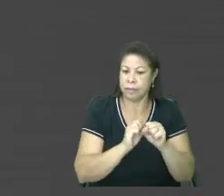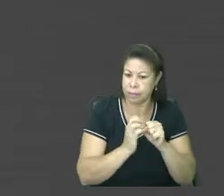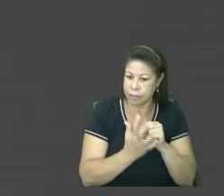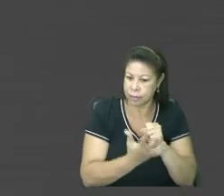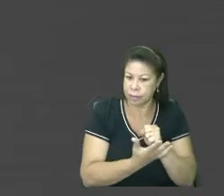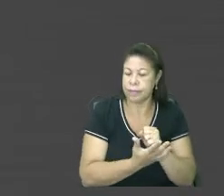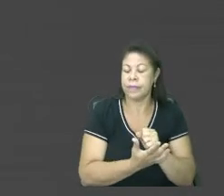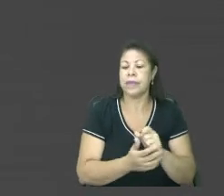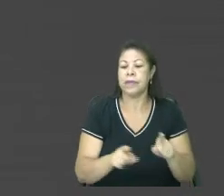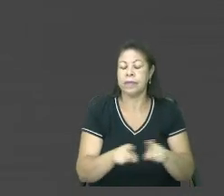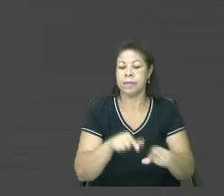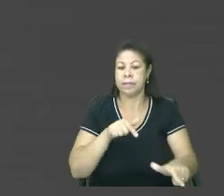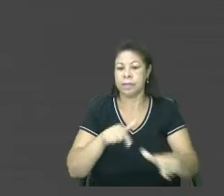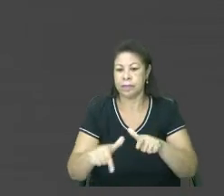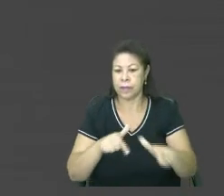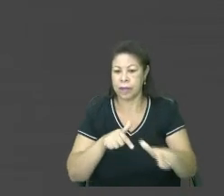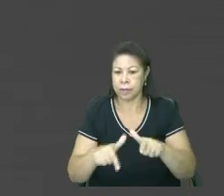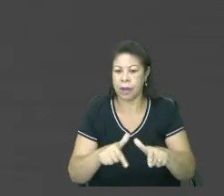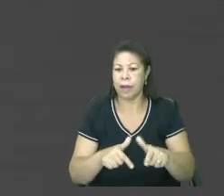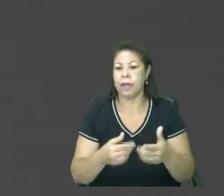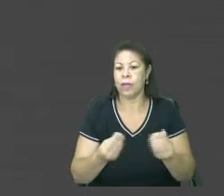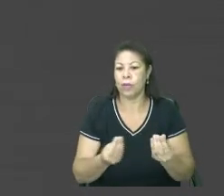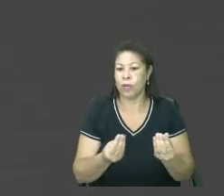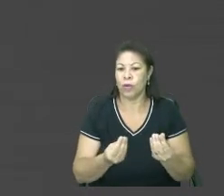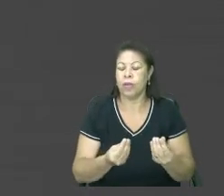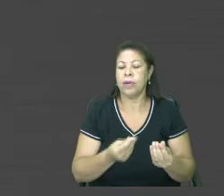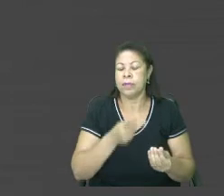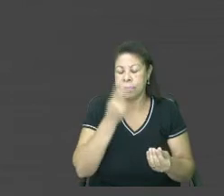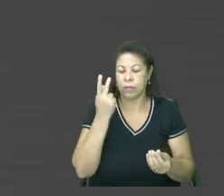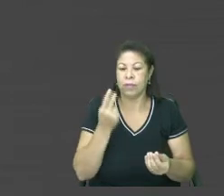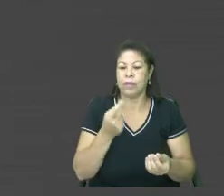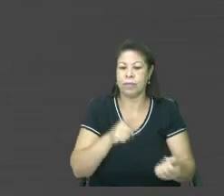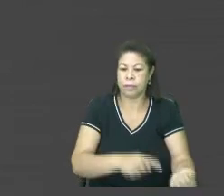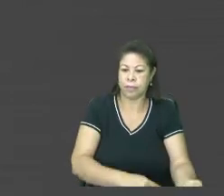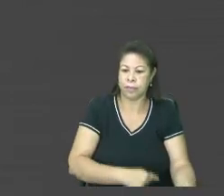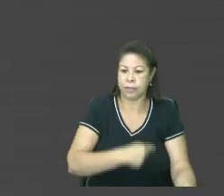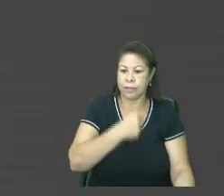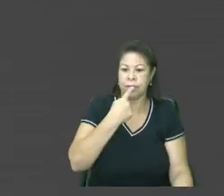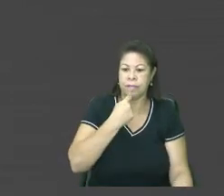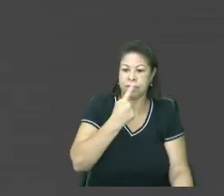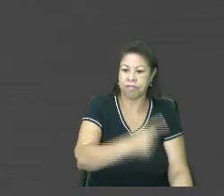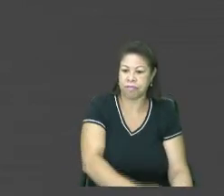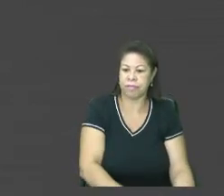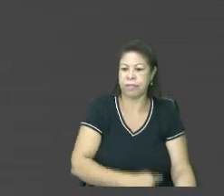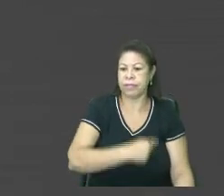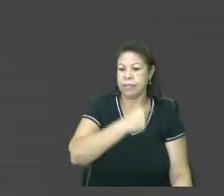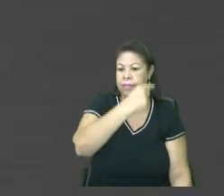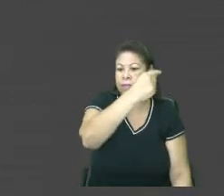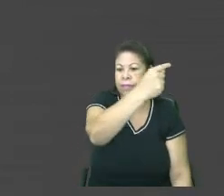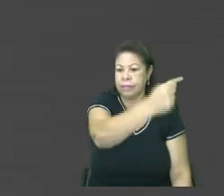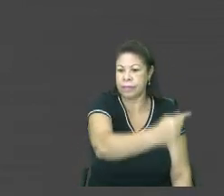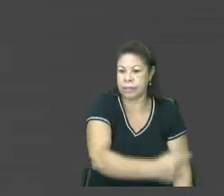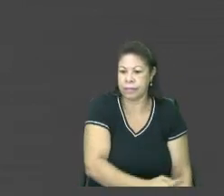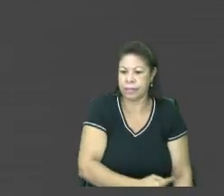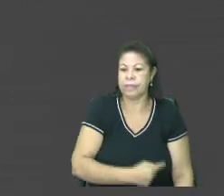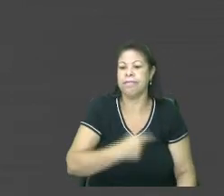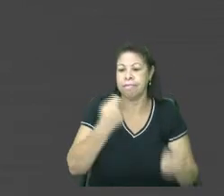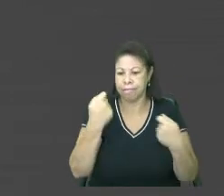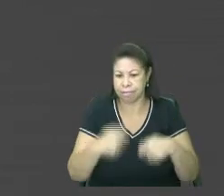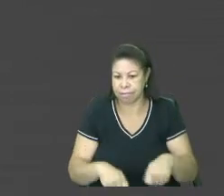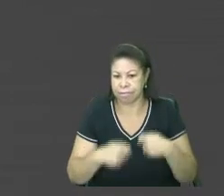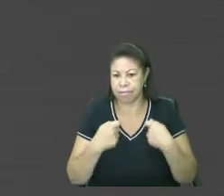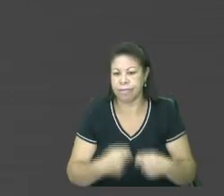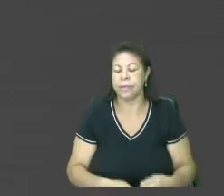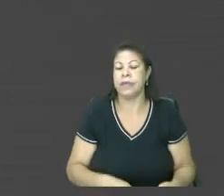serviços como serviço de hemodiálise no leito, que o município contratou também para atendimento aos seus pacientes, e alguns